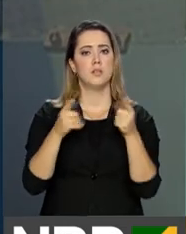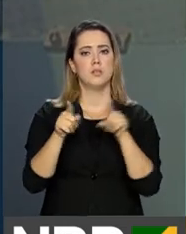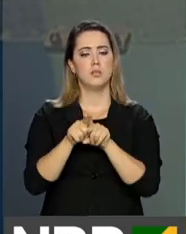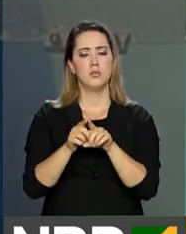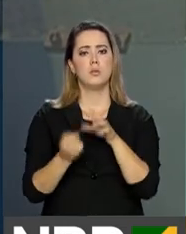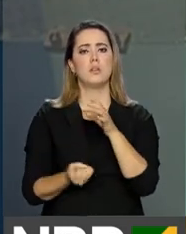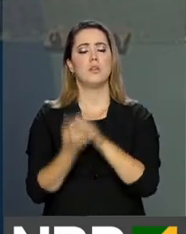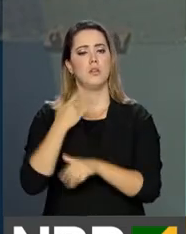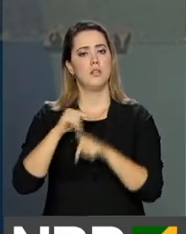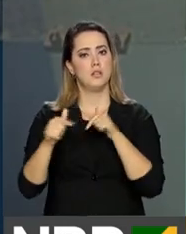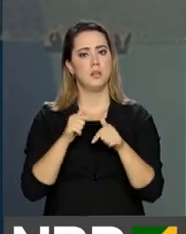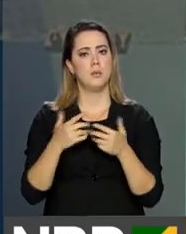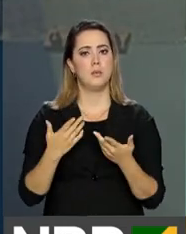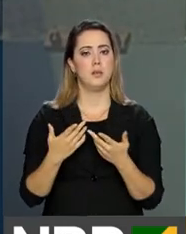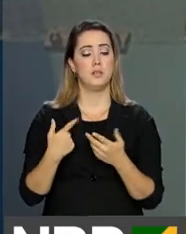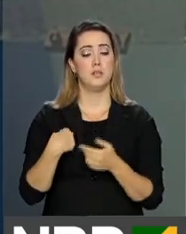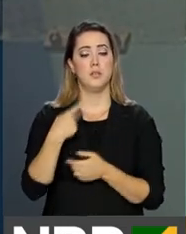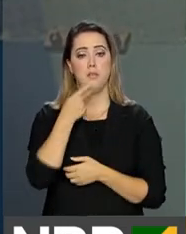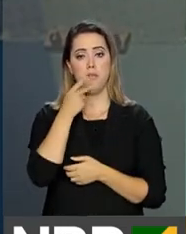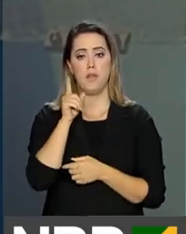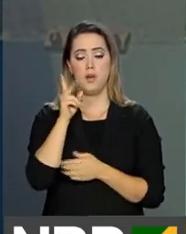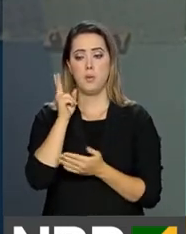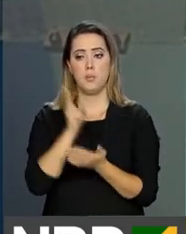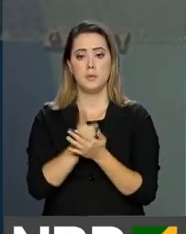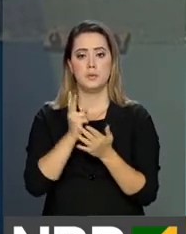empregos. E digo mesmo